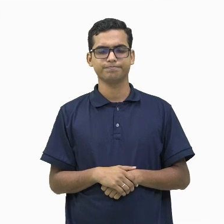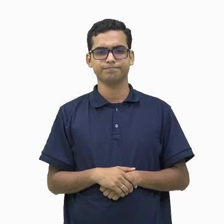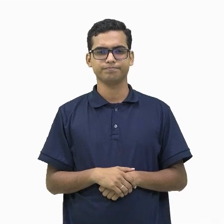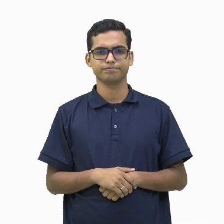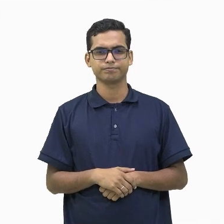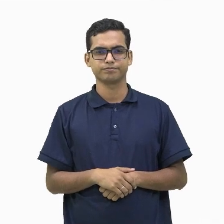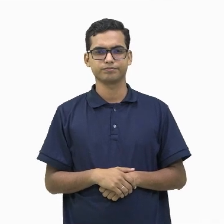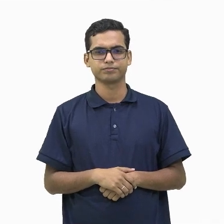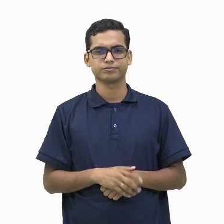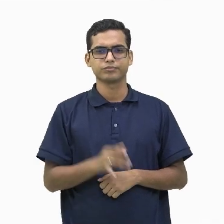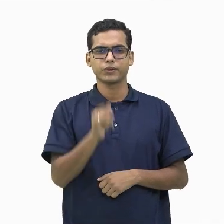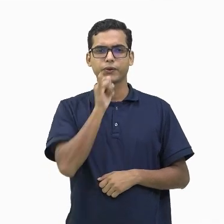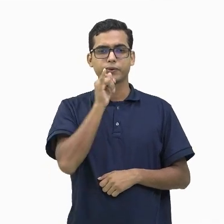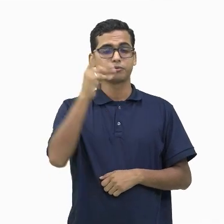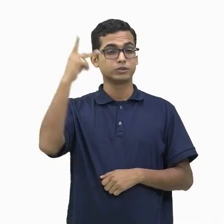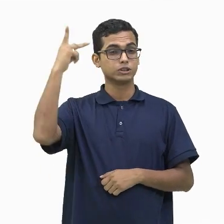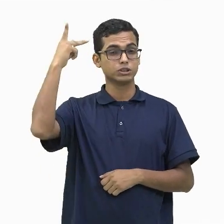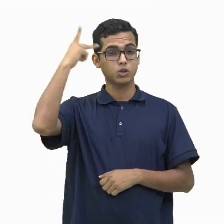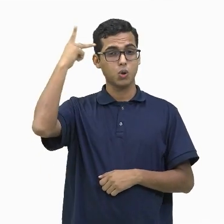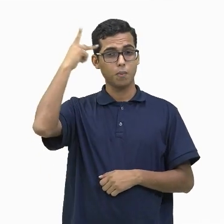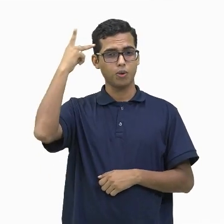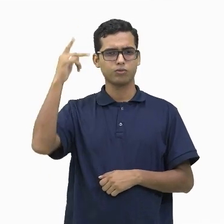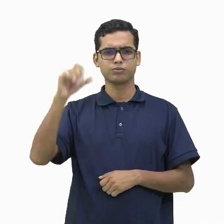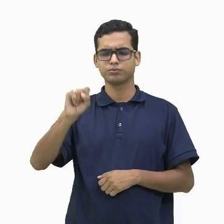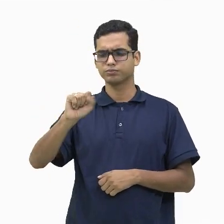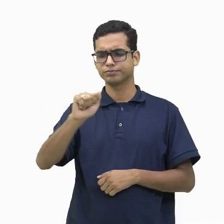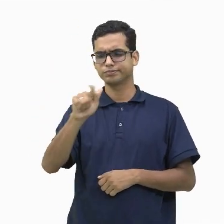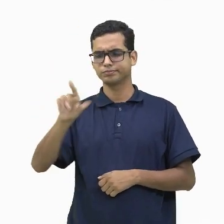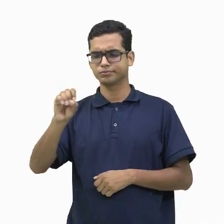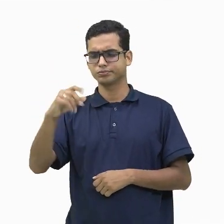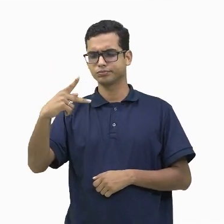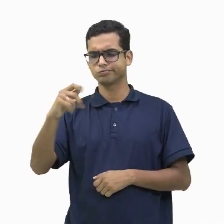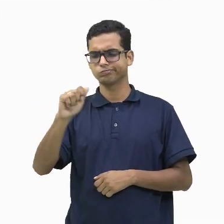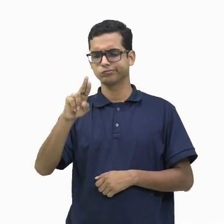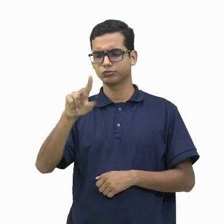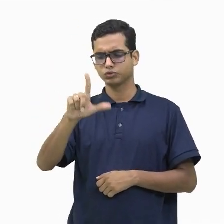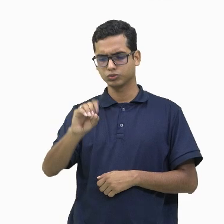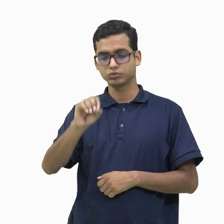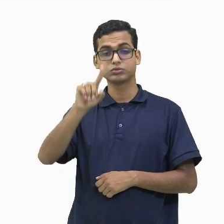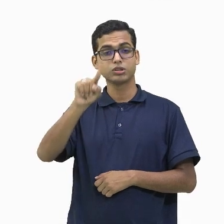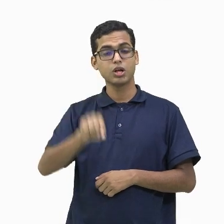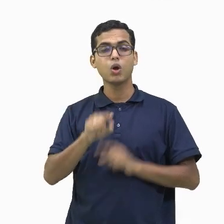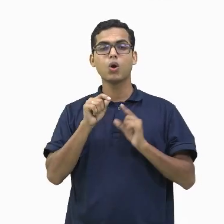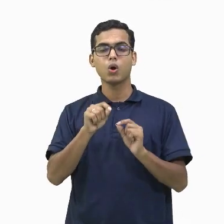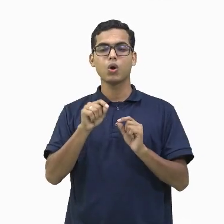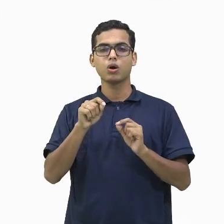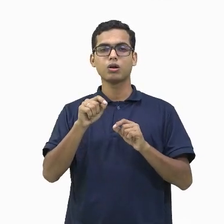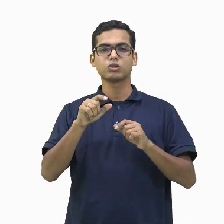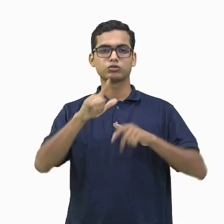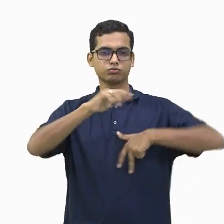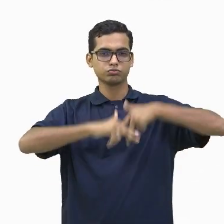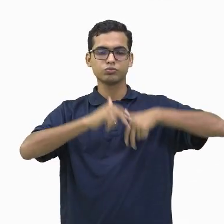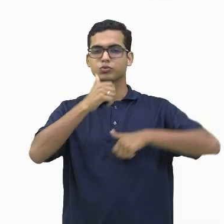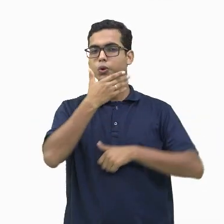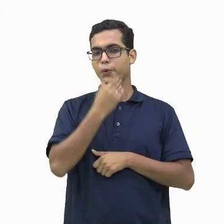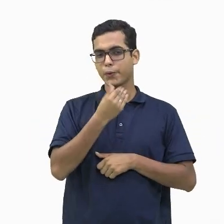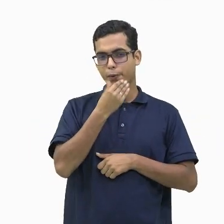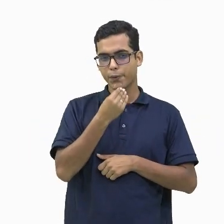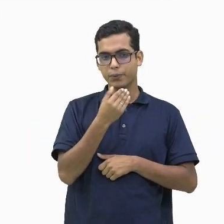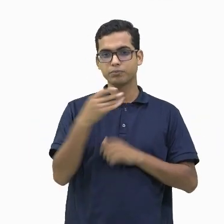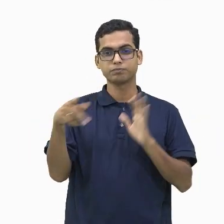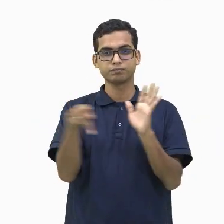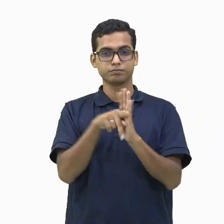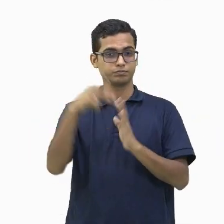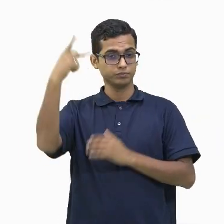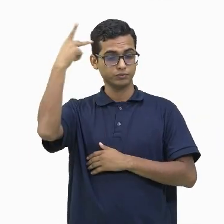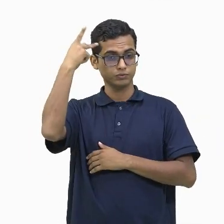São Paulo, é masculino, correto? Porém, São Paulo é o nome da